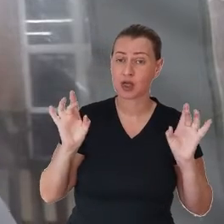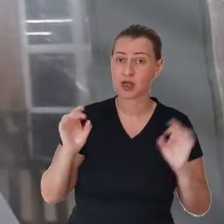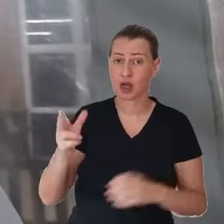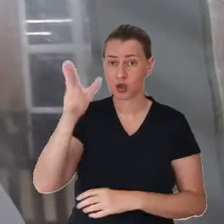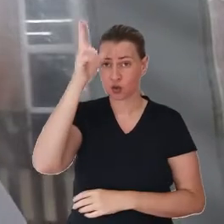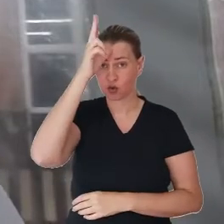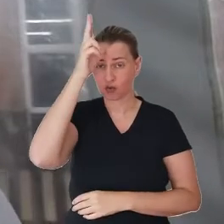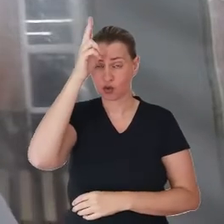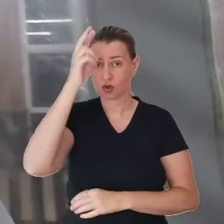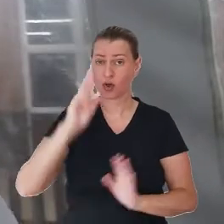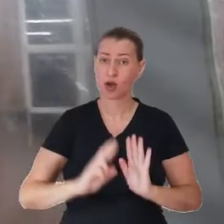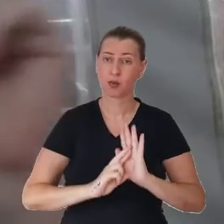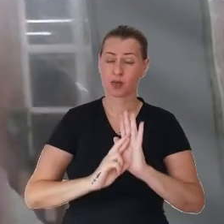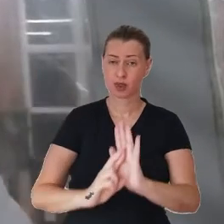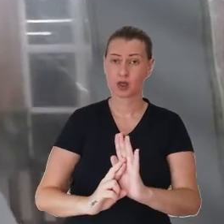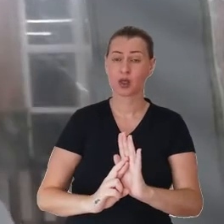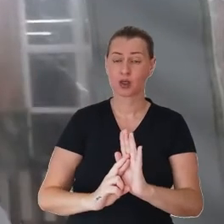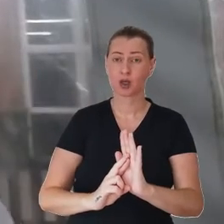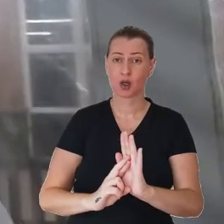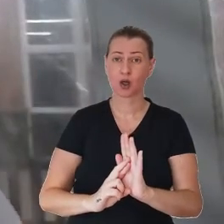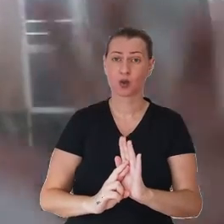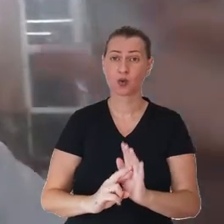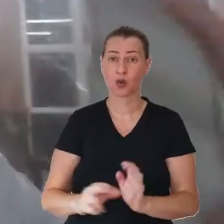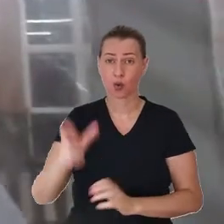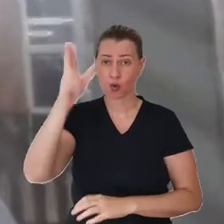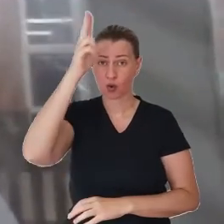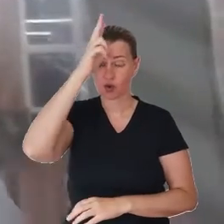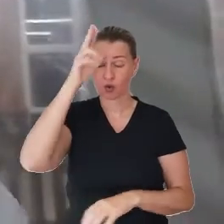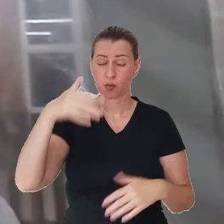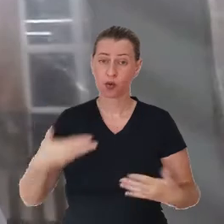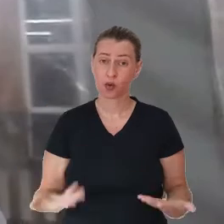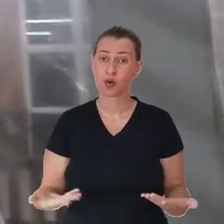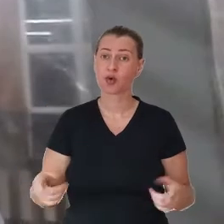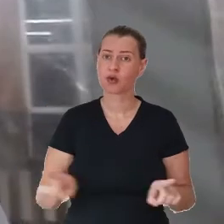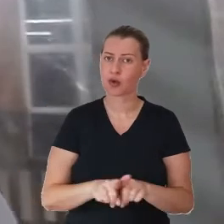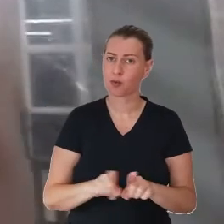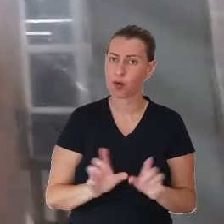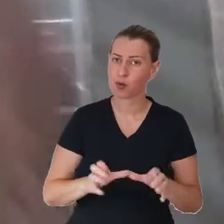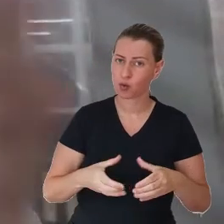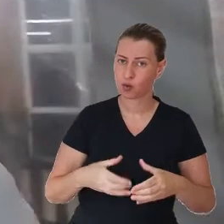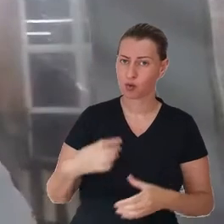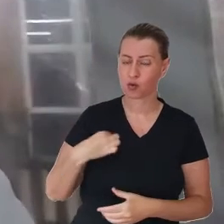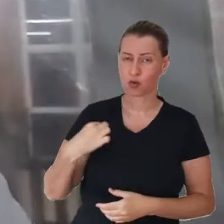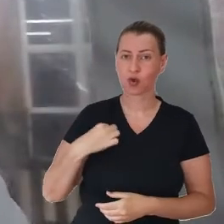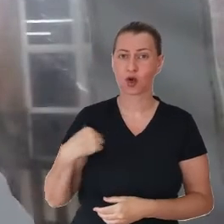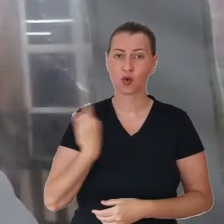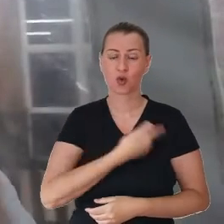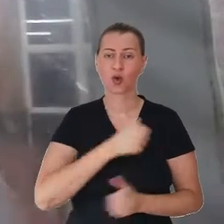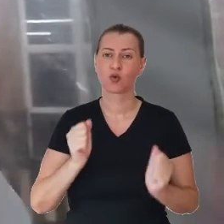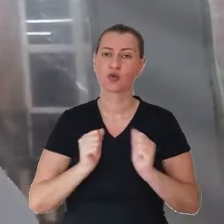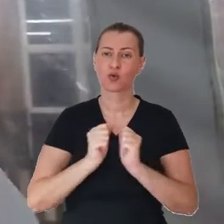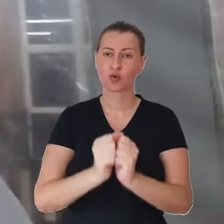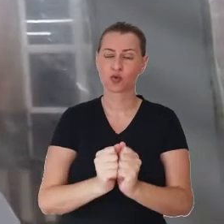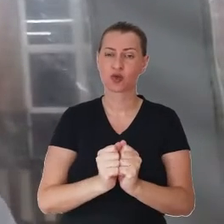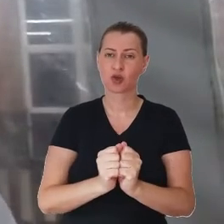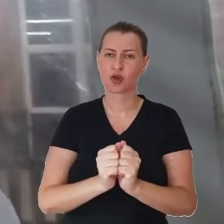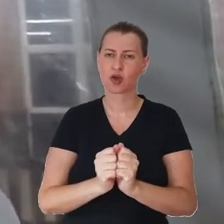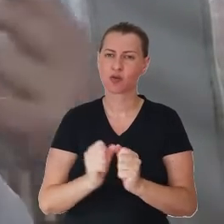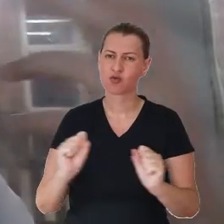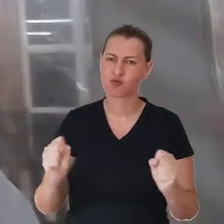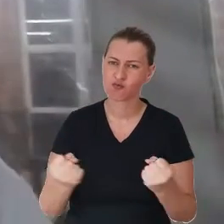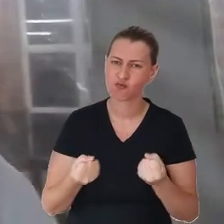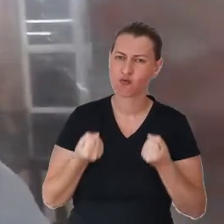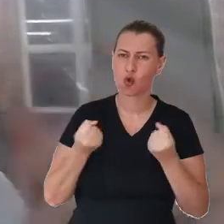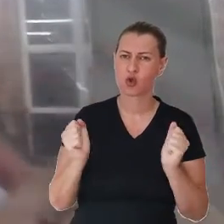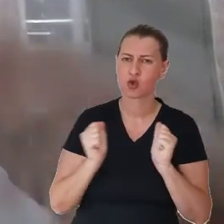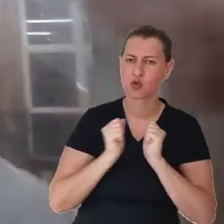da Prefeitura de Novo Hamburgo, e a equipe voluntária Brasil. Então, nós juntamos forças para fazer ações de